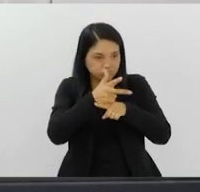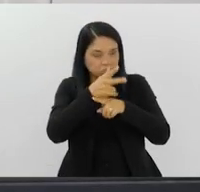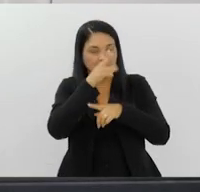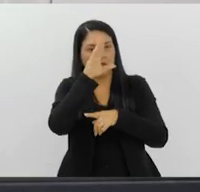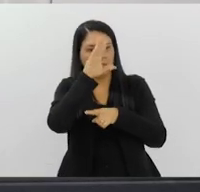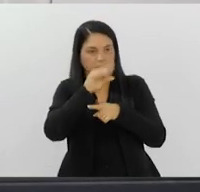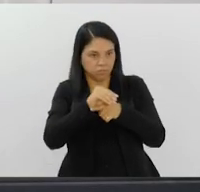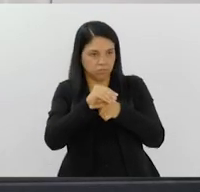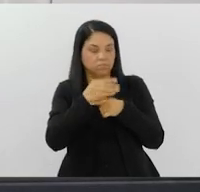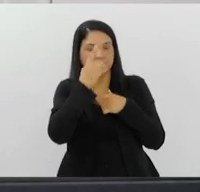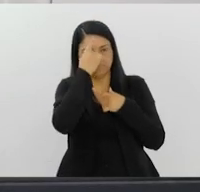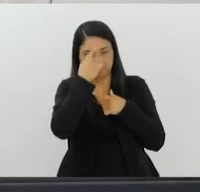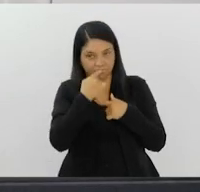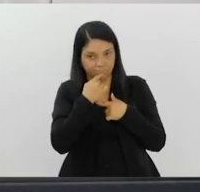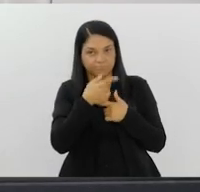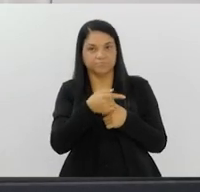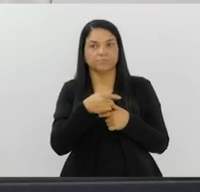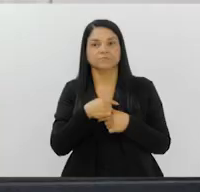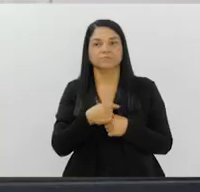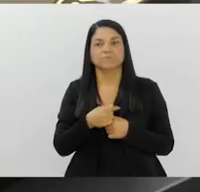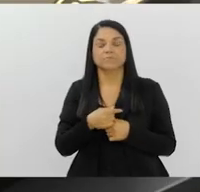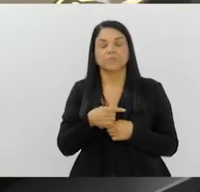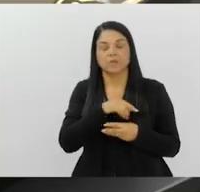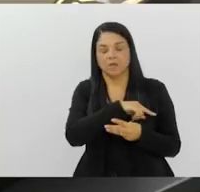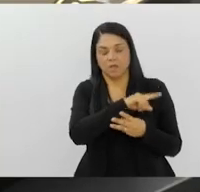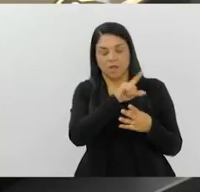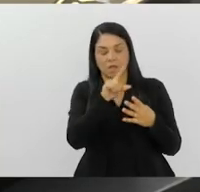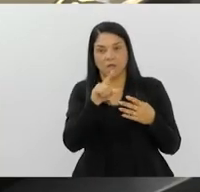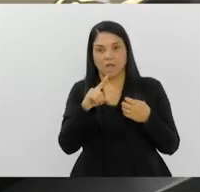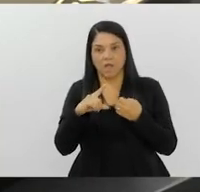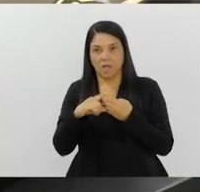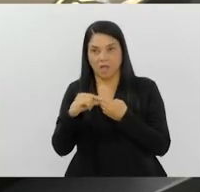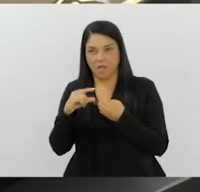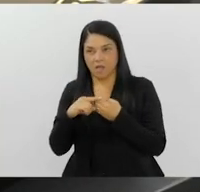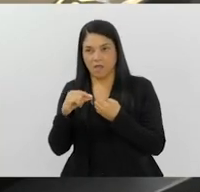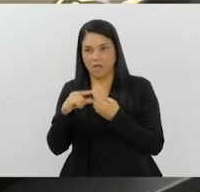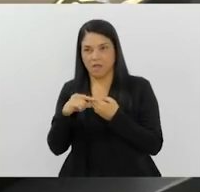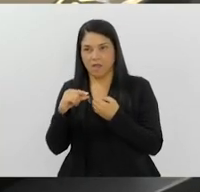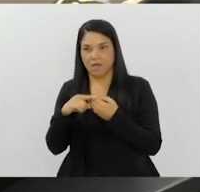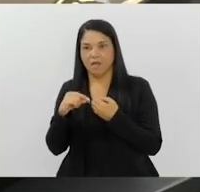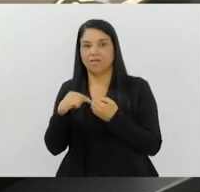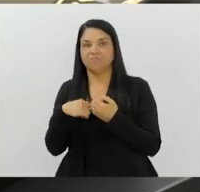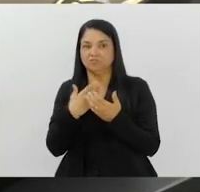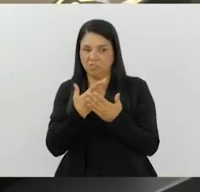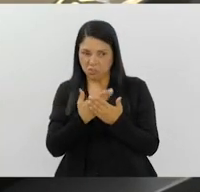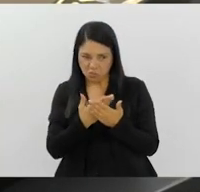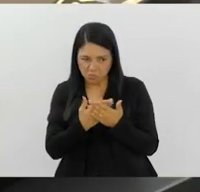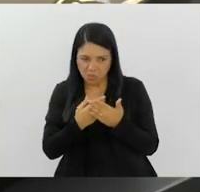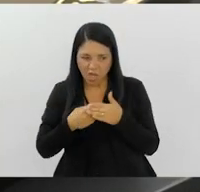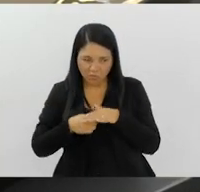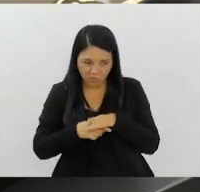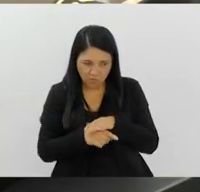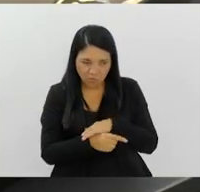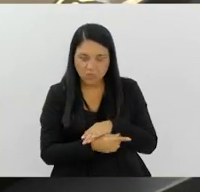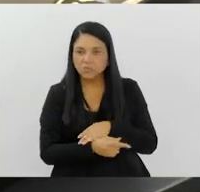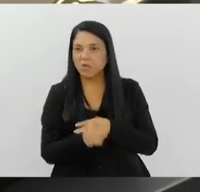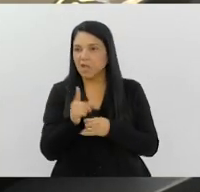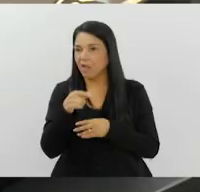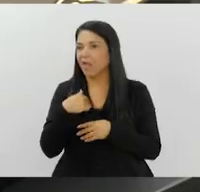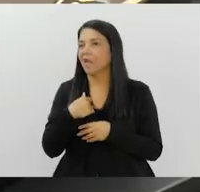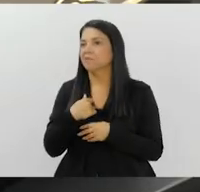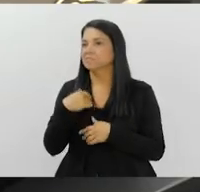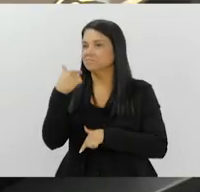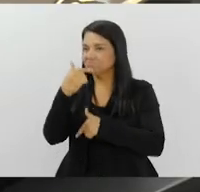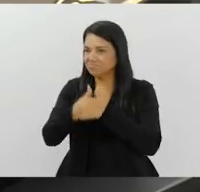isso bom que mais artigo quarto a gente pediu PR você vocês estudaram mesmo isso a fundo hein poxa V dar um